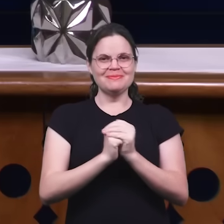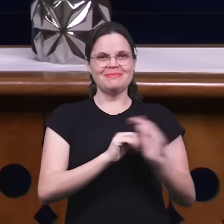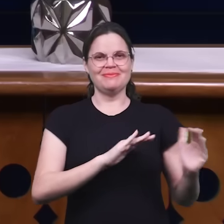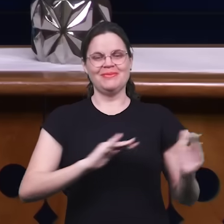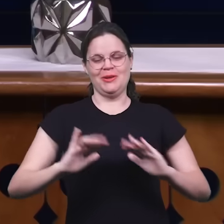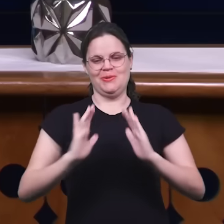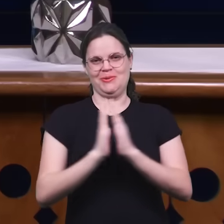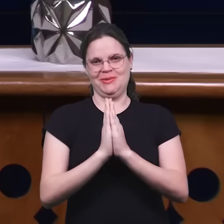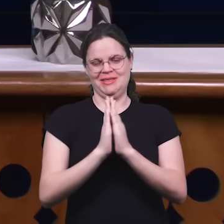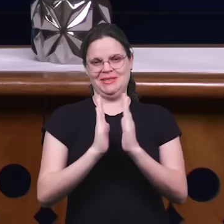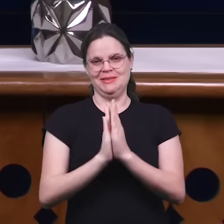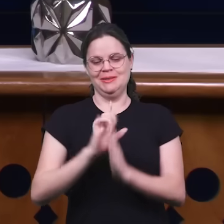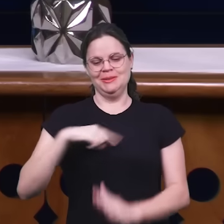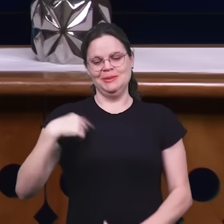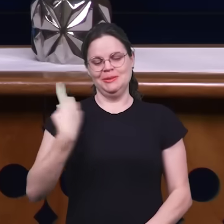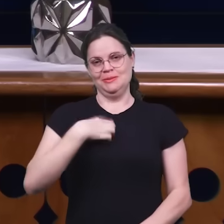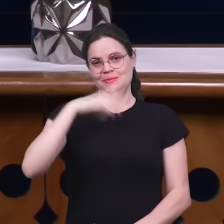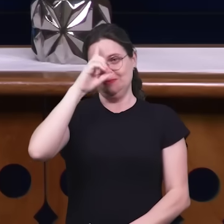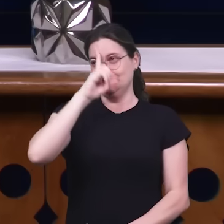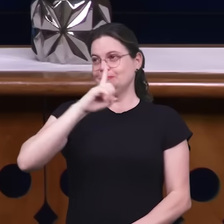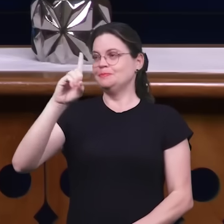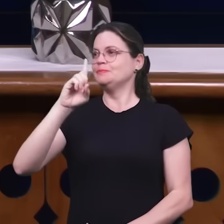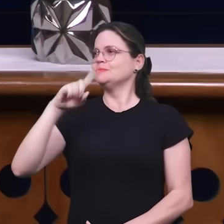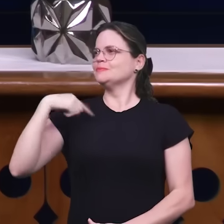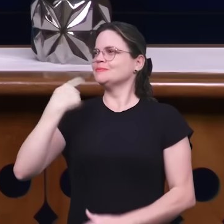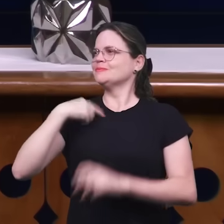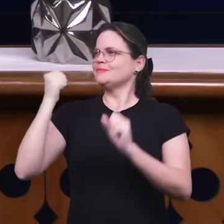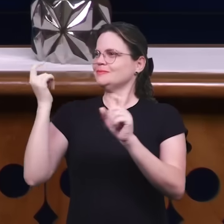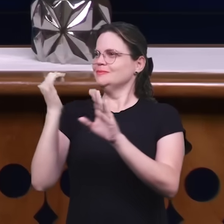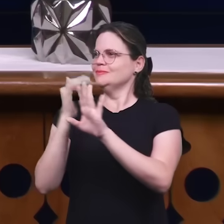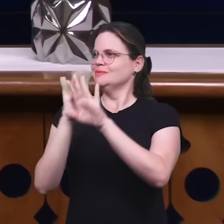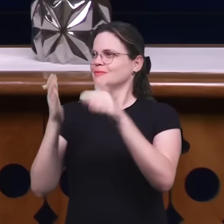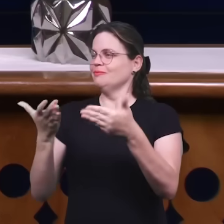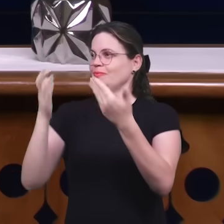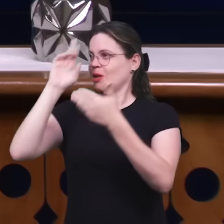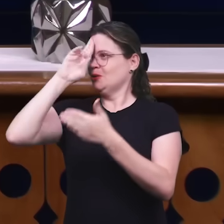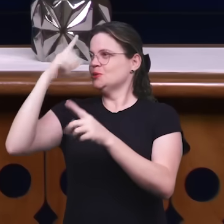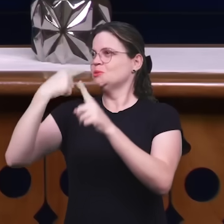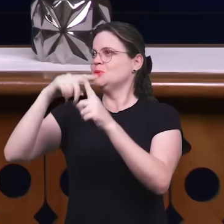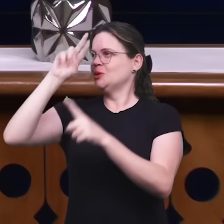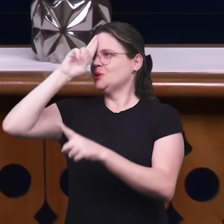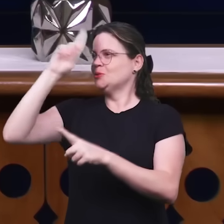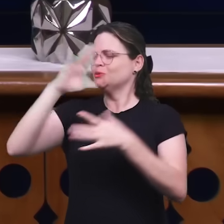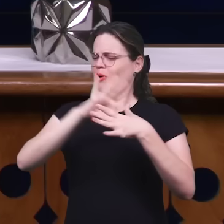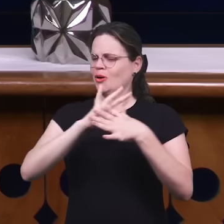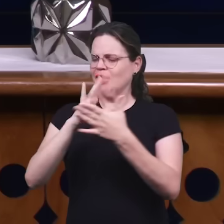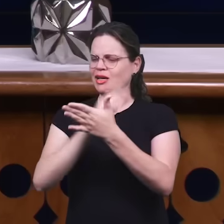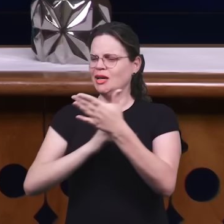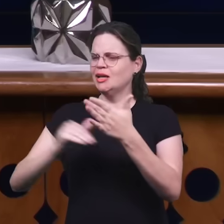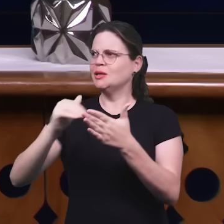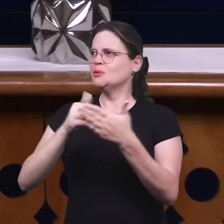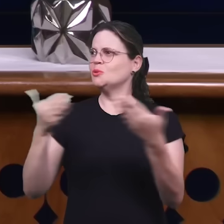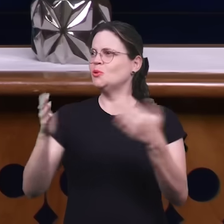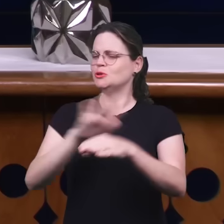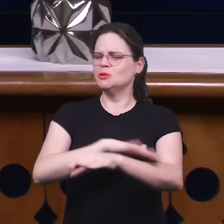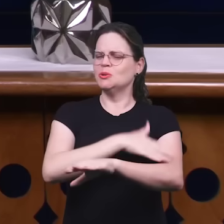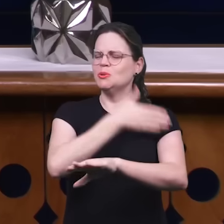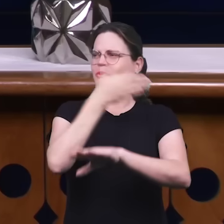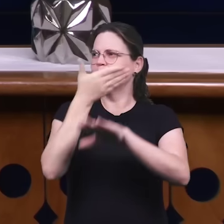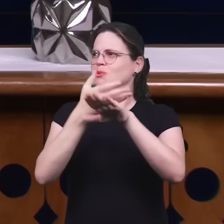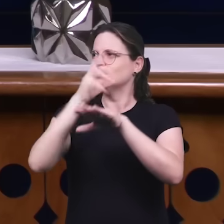Nosso Pai, nós te glorificamos, Senhor, pela condução da nossa vida na tua presença, por este dia que o Senhor